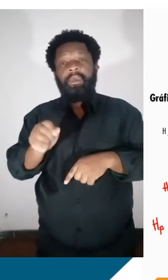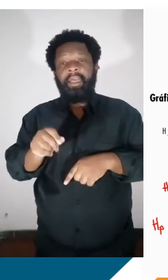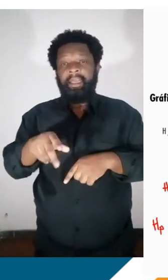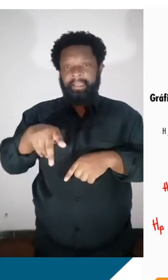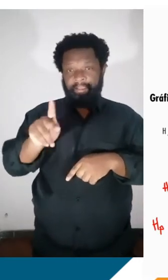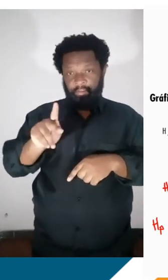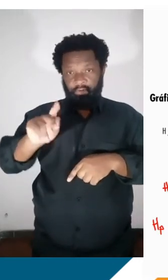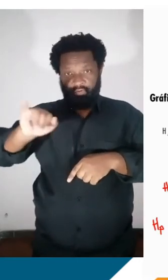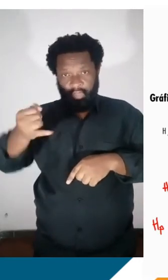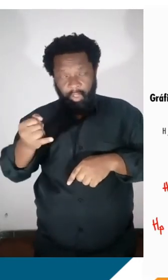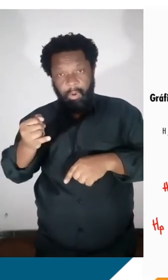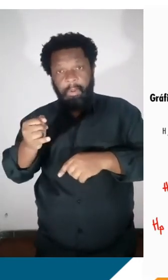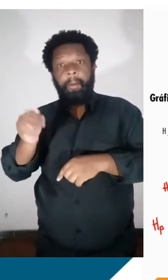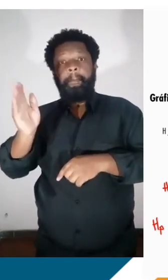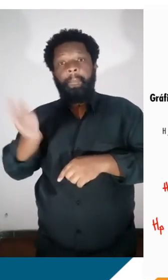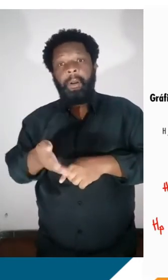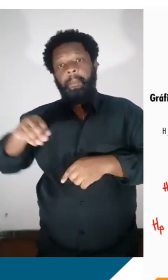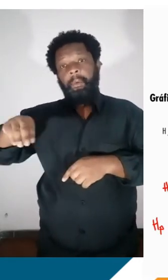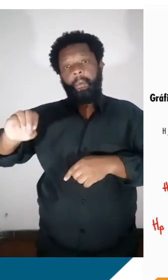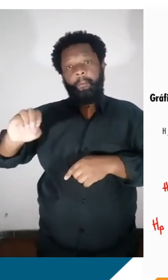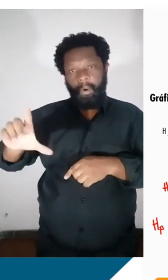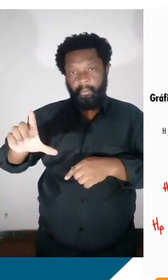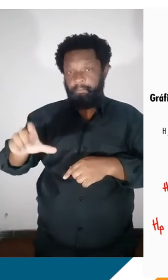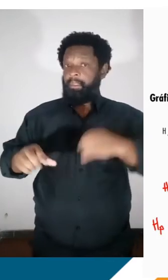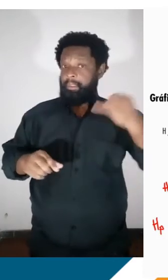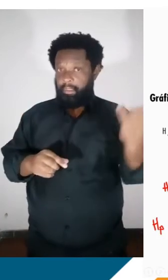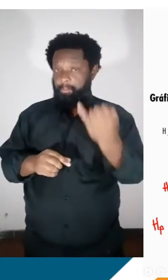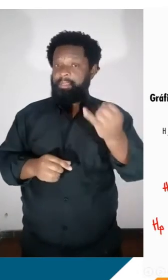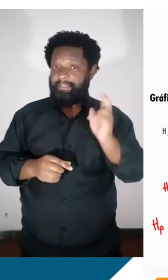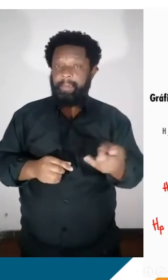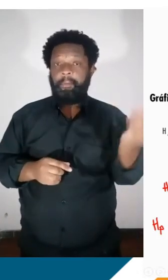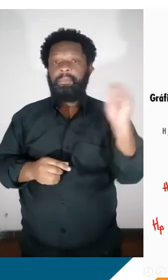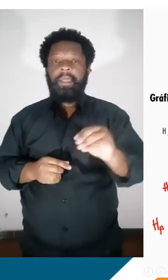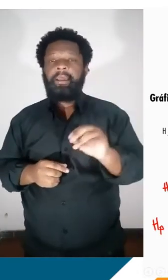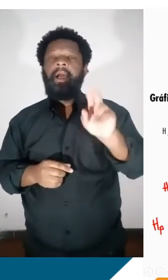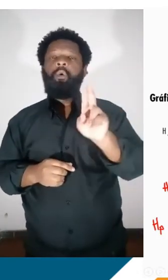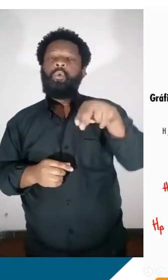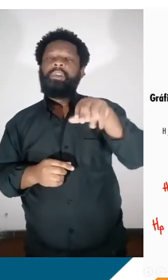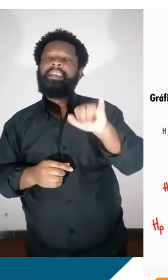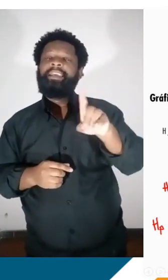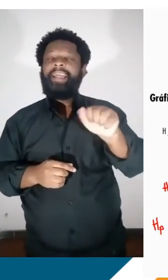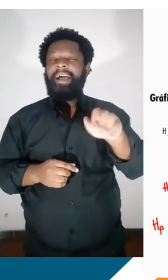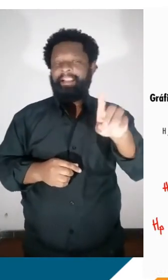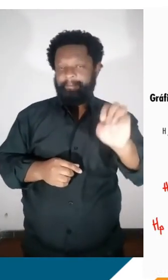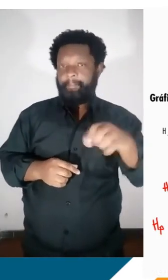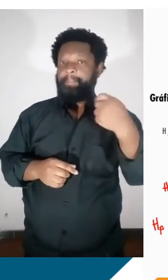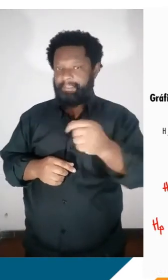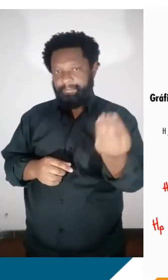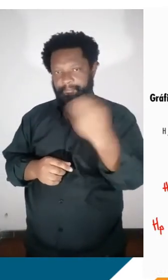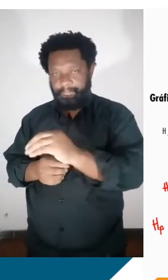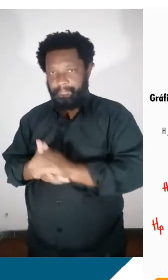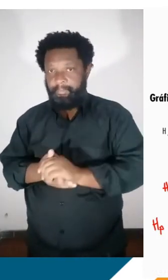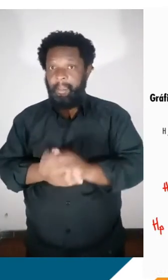por mol. Tá? É importante sempre colocar as unidades. A gente viu há alguns slides